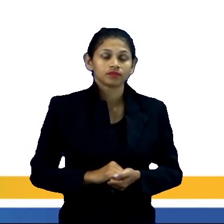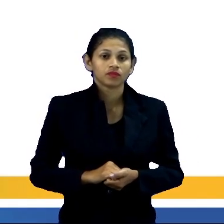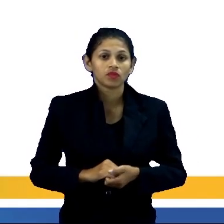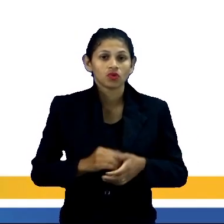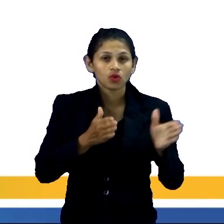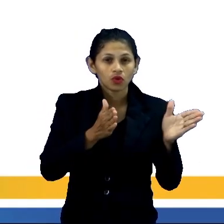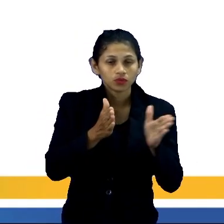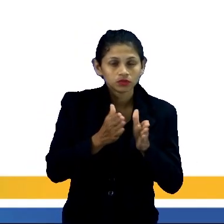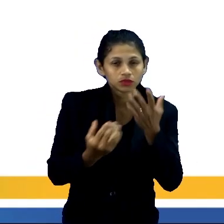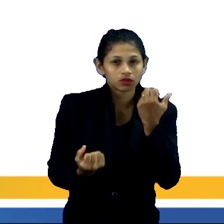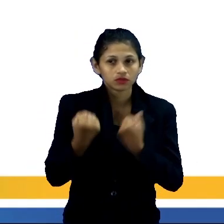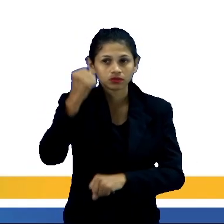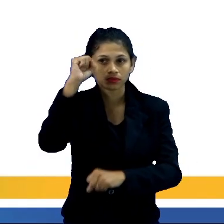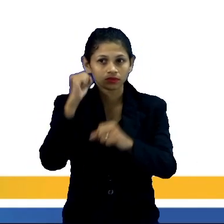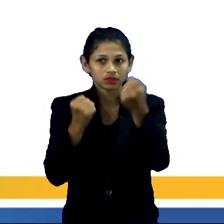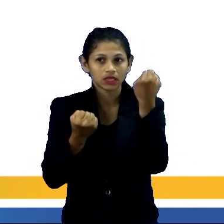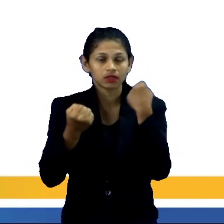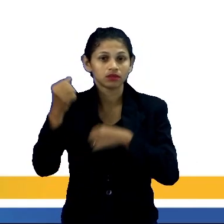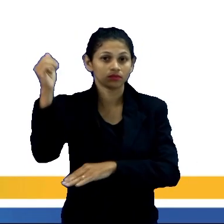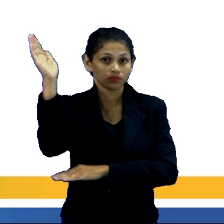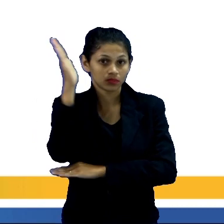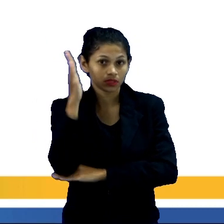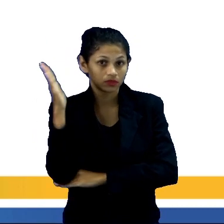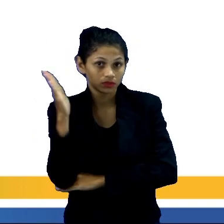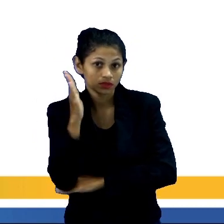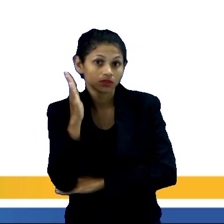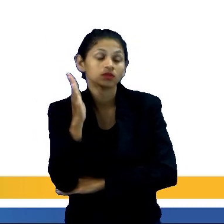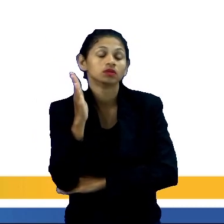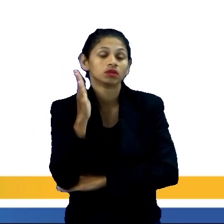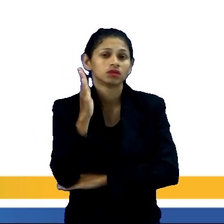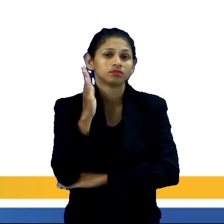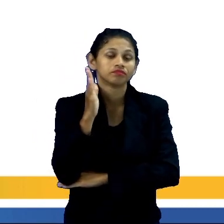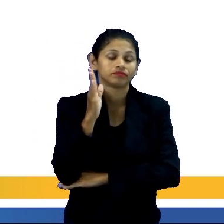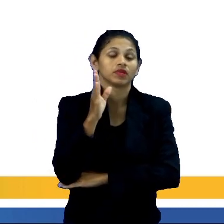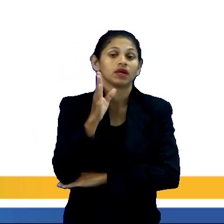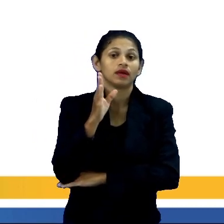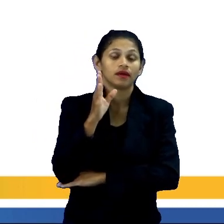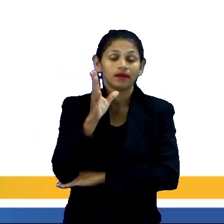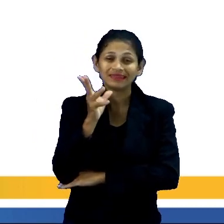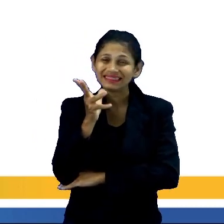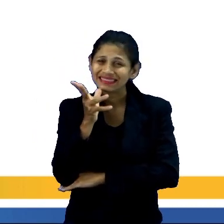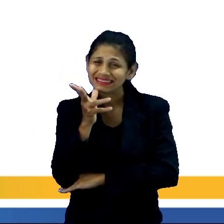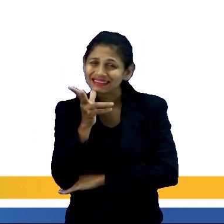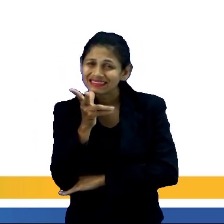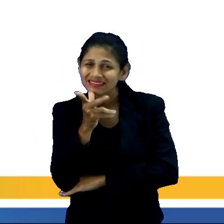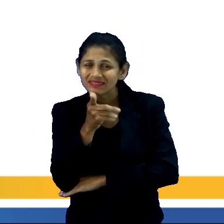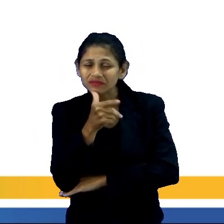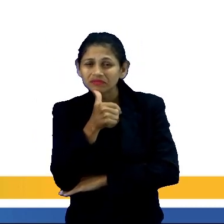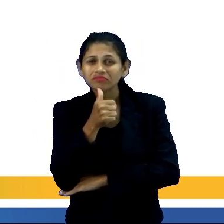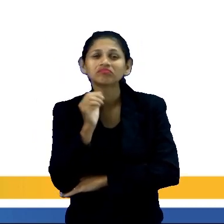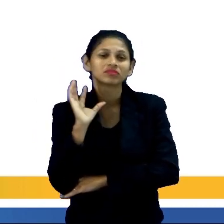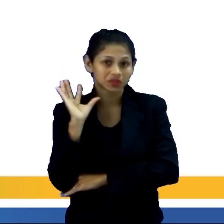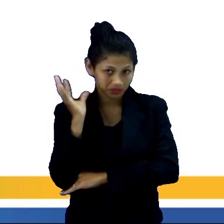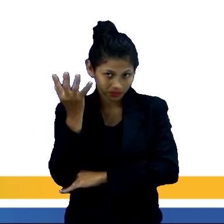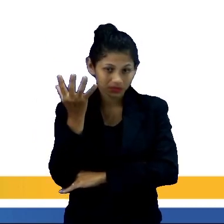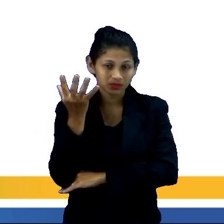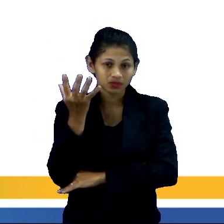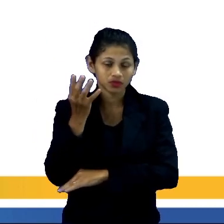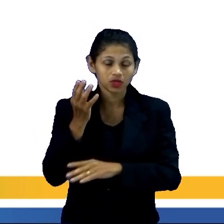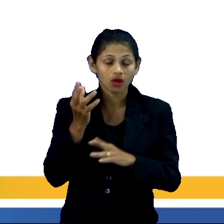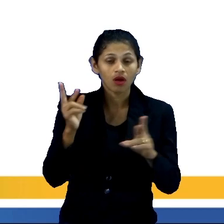O processo de industrialização brasileira é considerado tardio, como eu falei para vocês, quando comparado